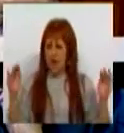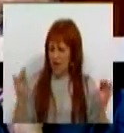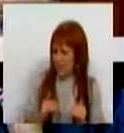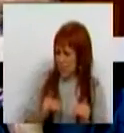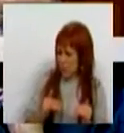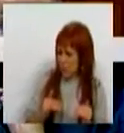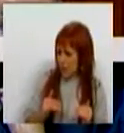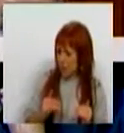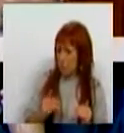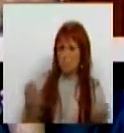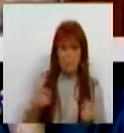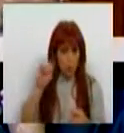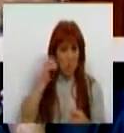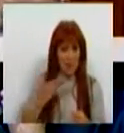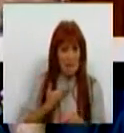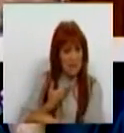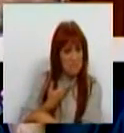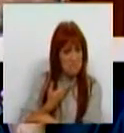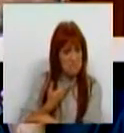diminuía seguramente o déficit,